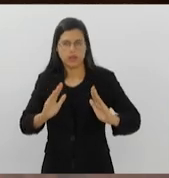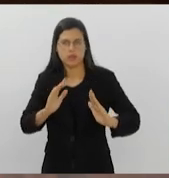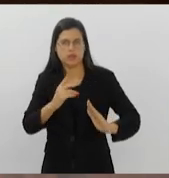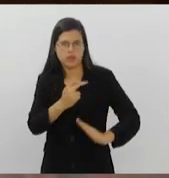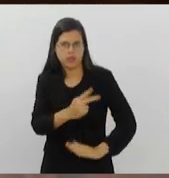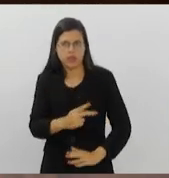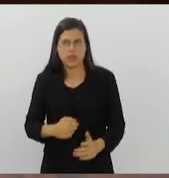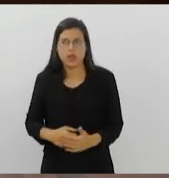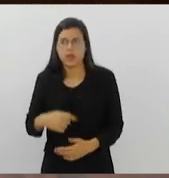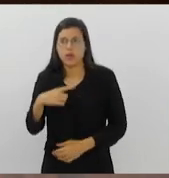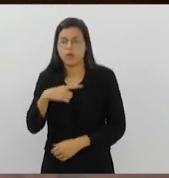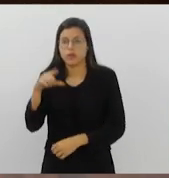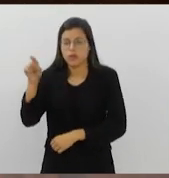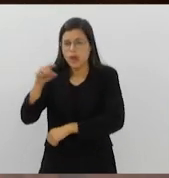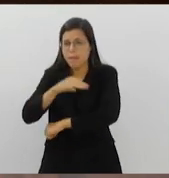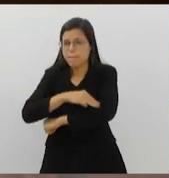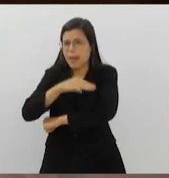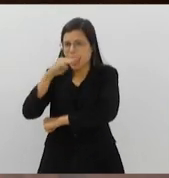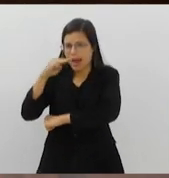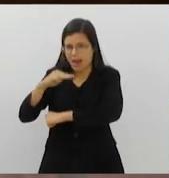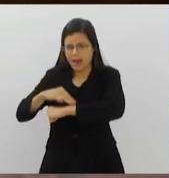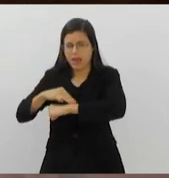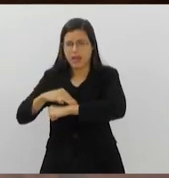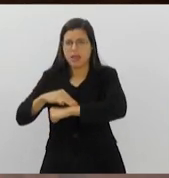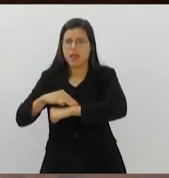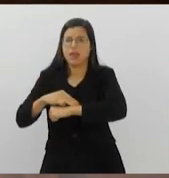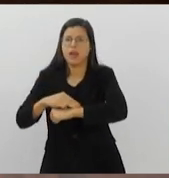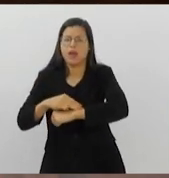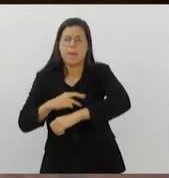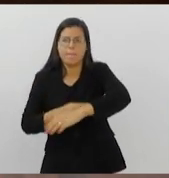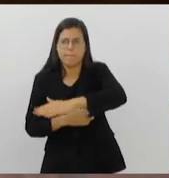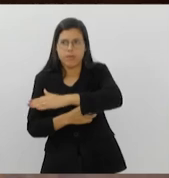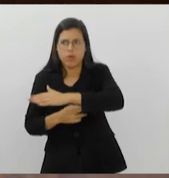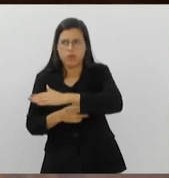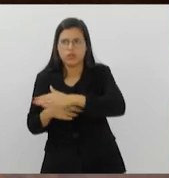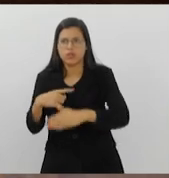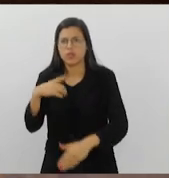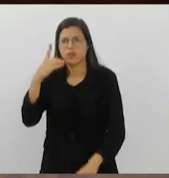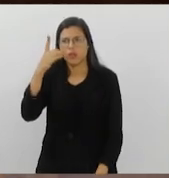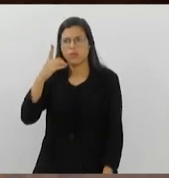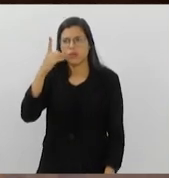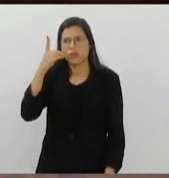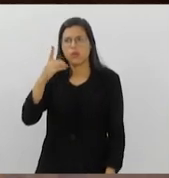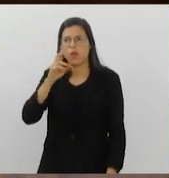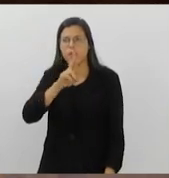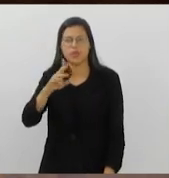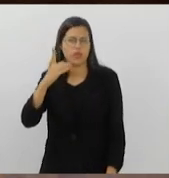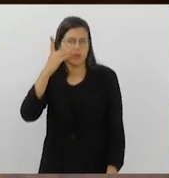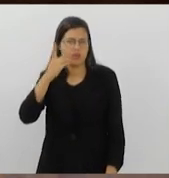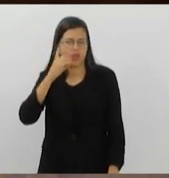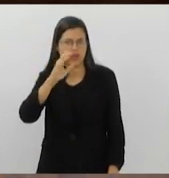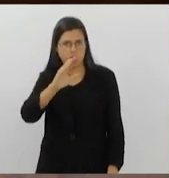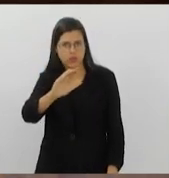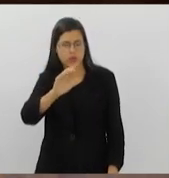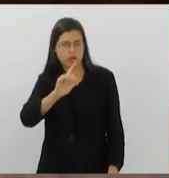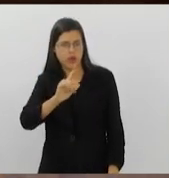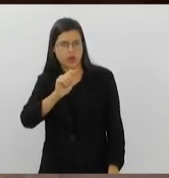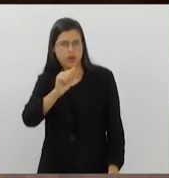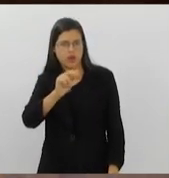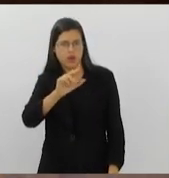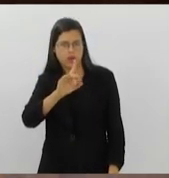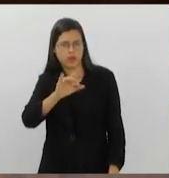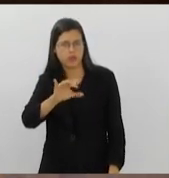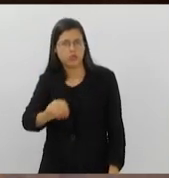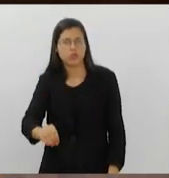tenho lá em Macaé a ponte que vai levar o nome do deputado Cláudio Moacir, a reurbanização das Malvinas,